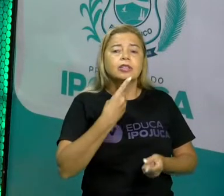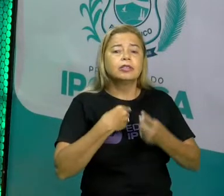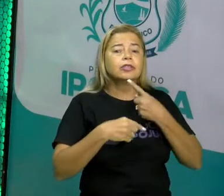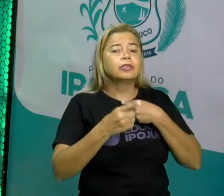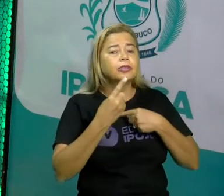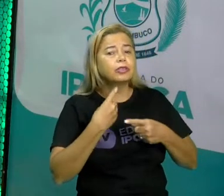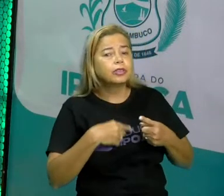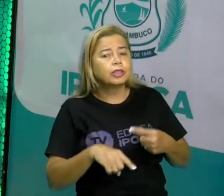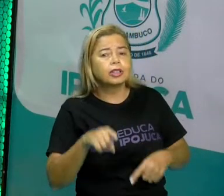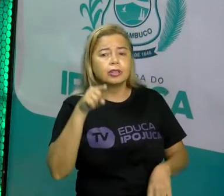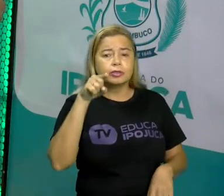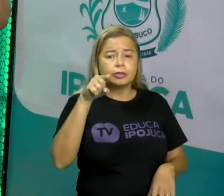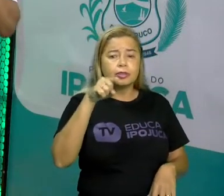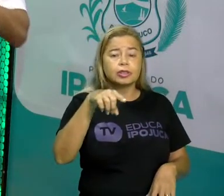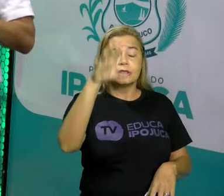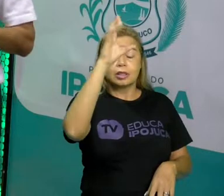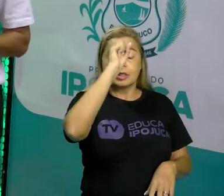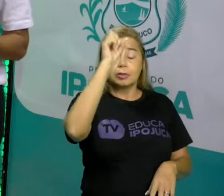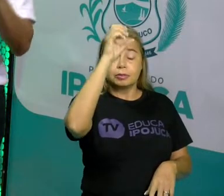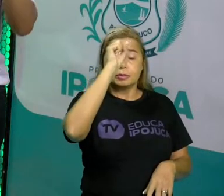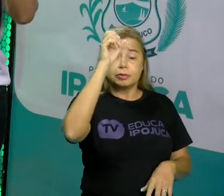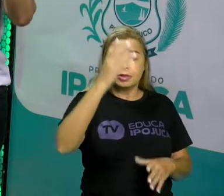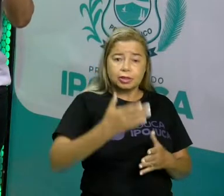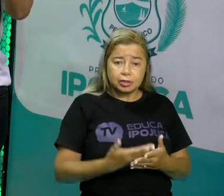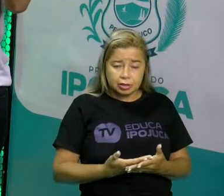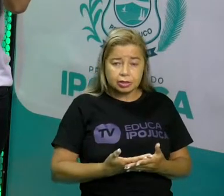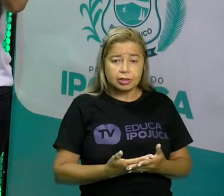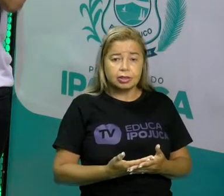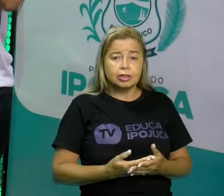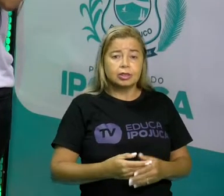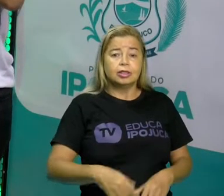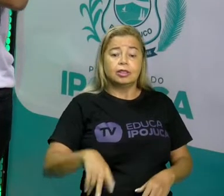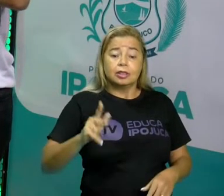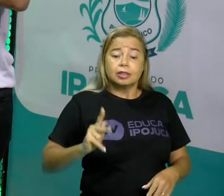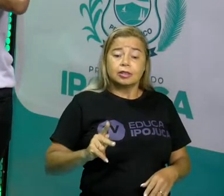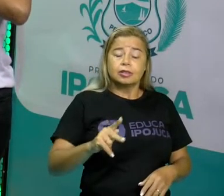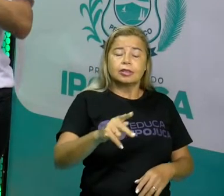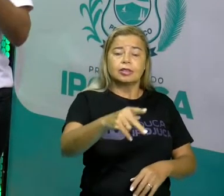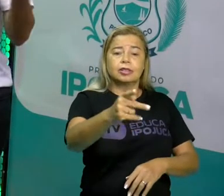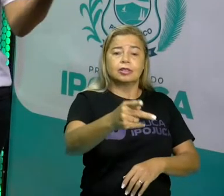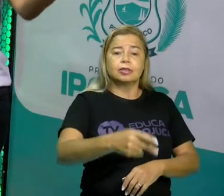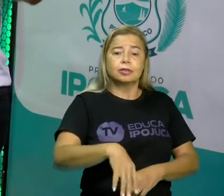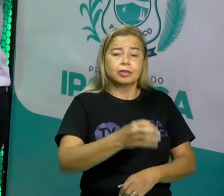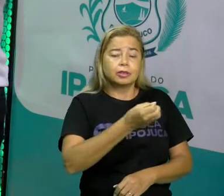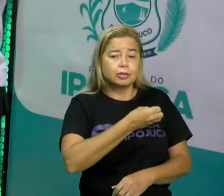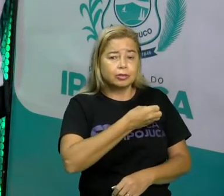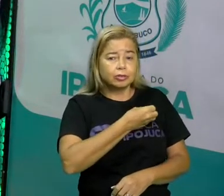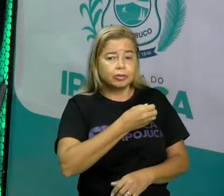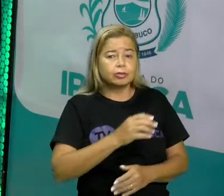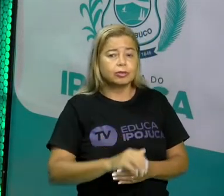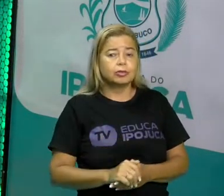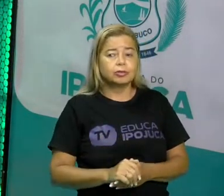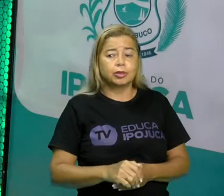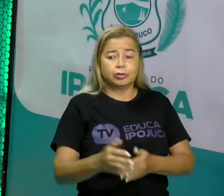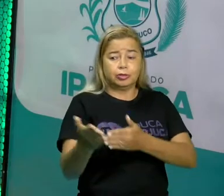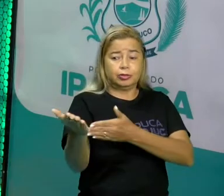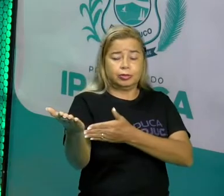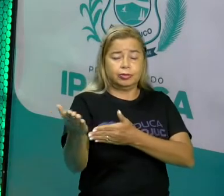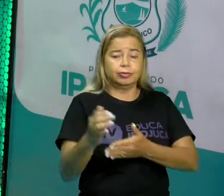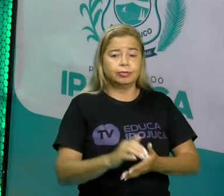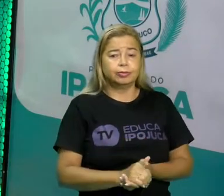finita ou infinita e aprender também a sequência dos números. Vamos voltar aqui para nossa